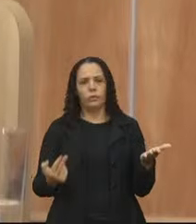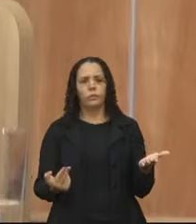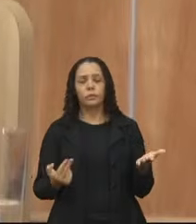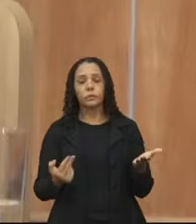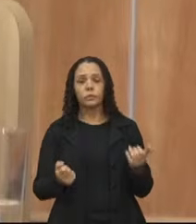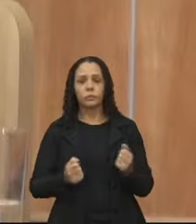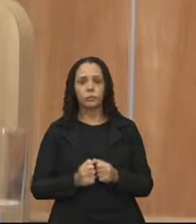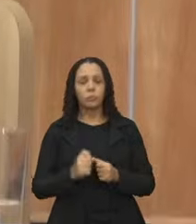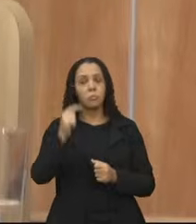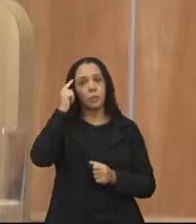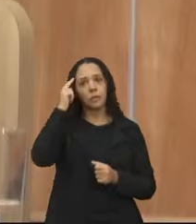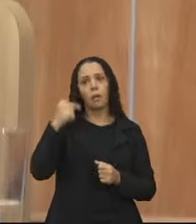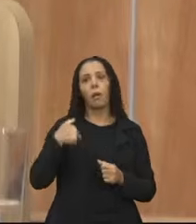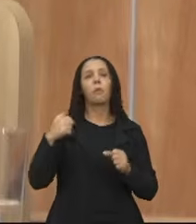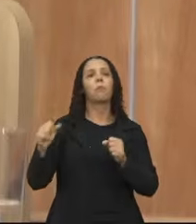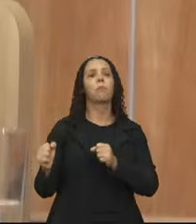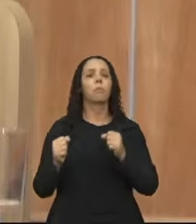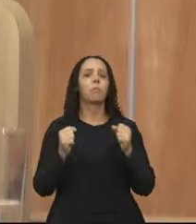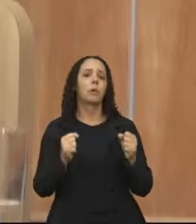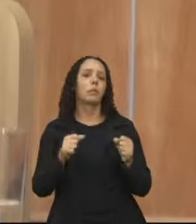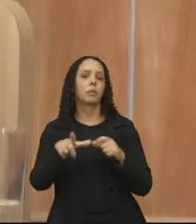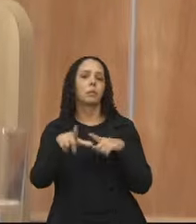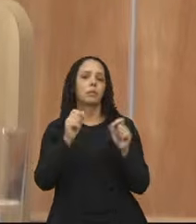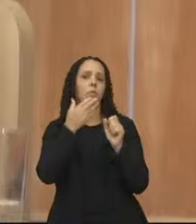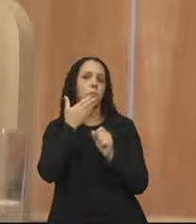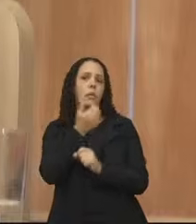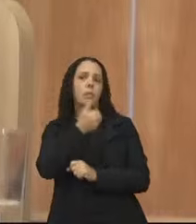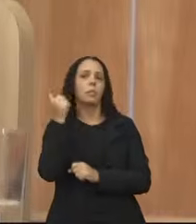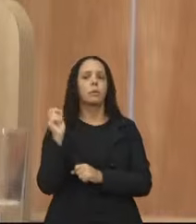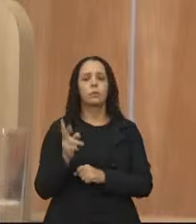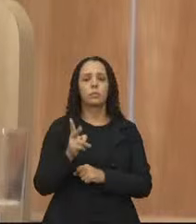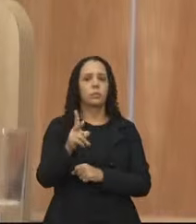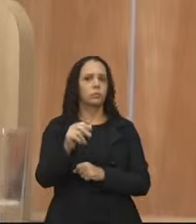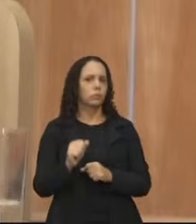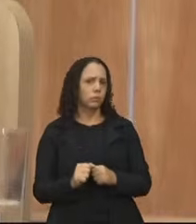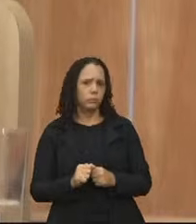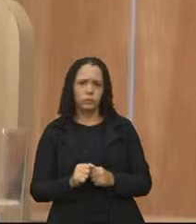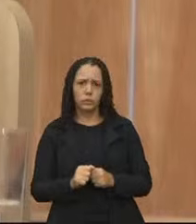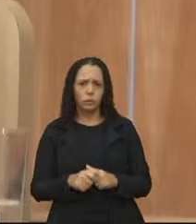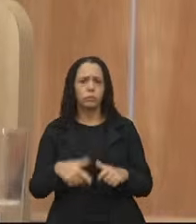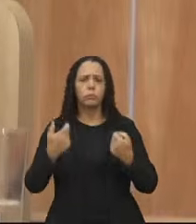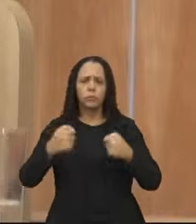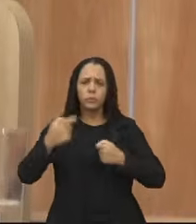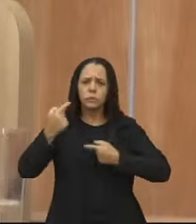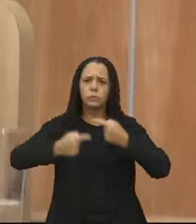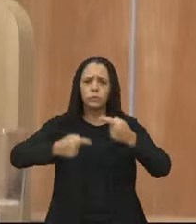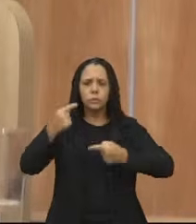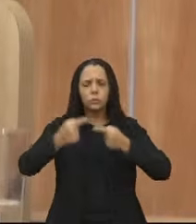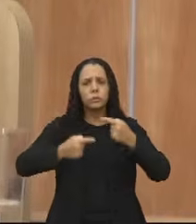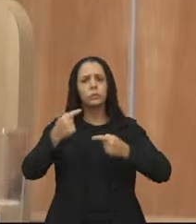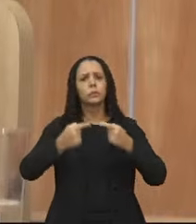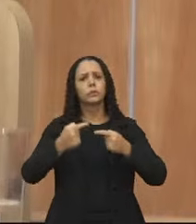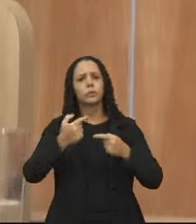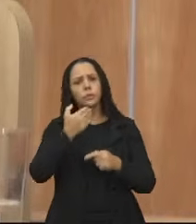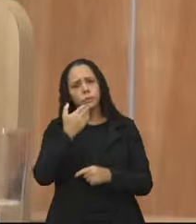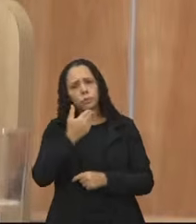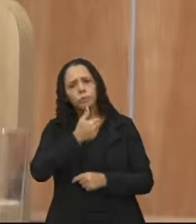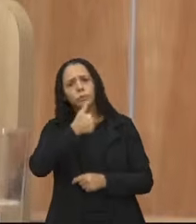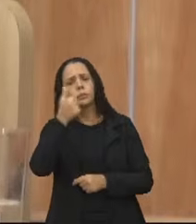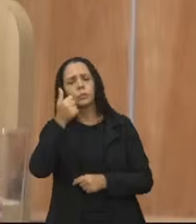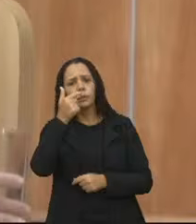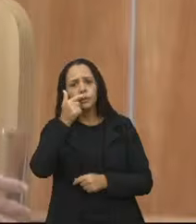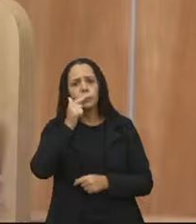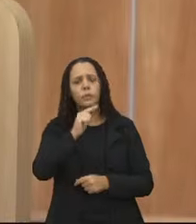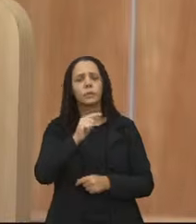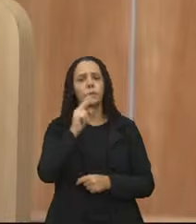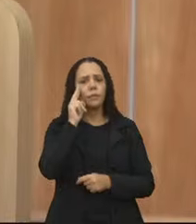ter a melhor escolha sempre. Quando a gente discute, a gente sempre melhora, porque a gente ouve os pontos fracos, quando a gente tem a humildade